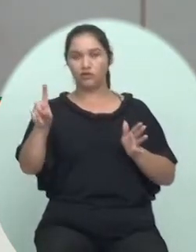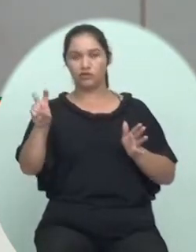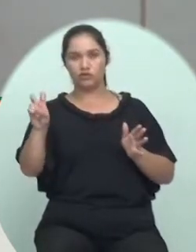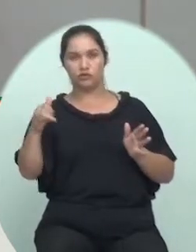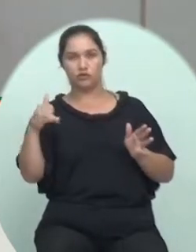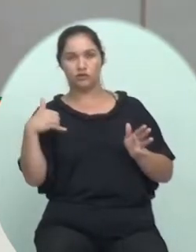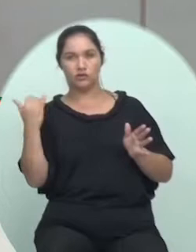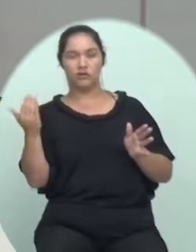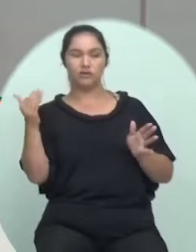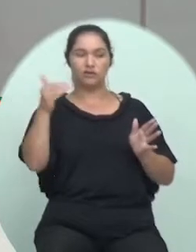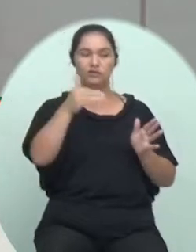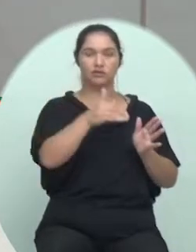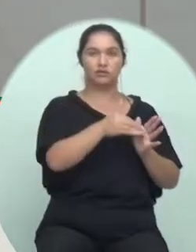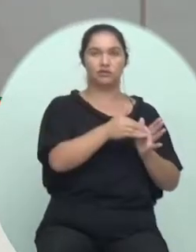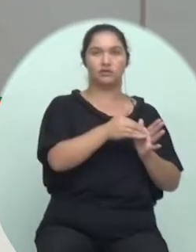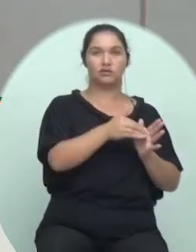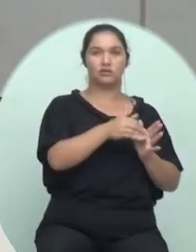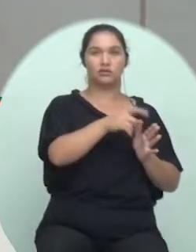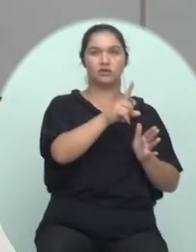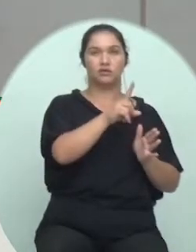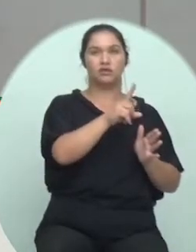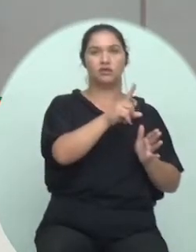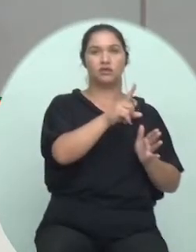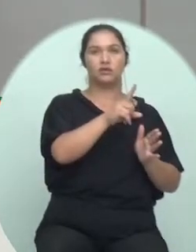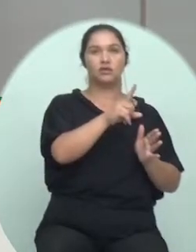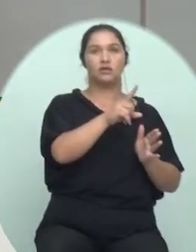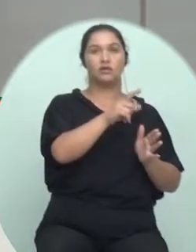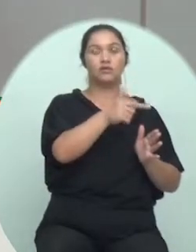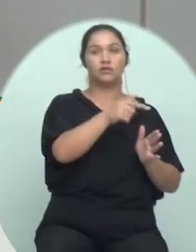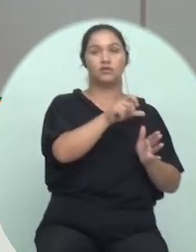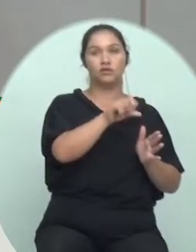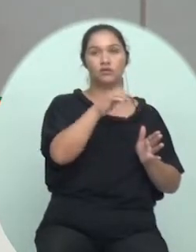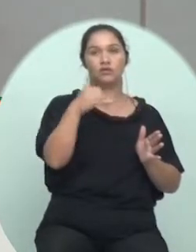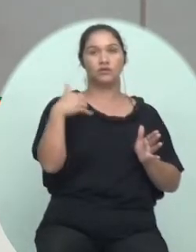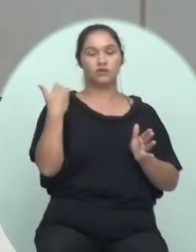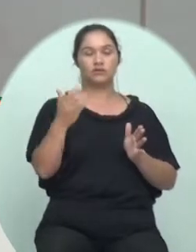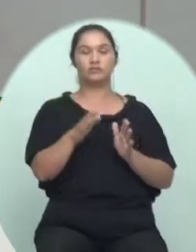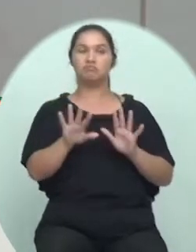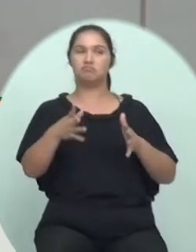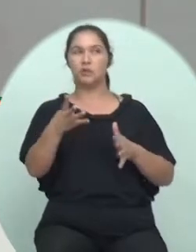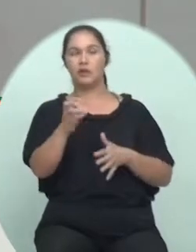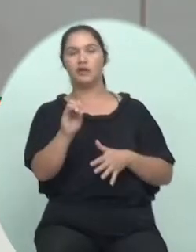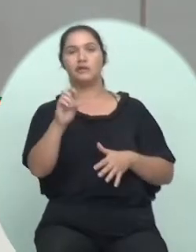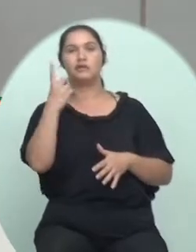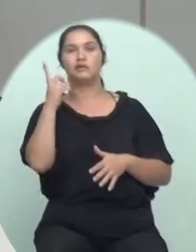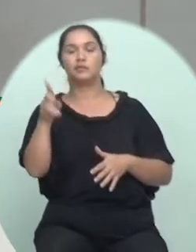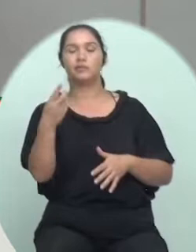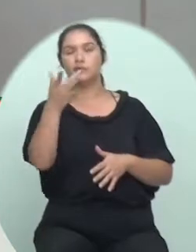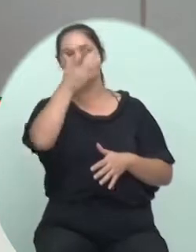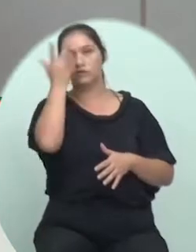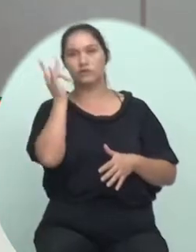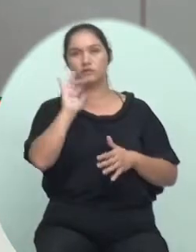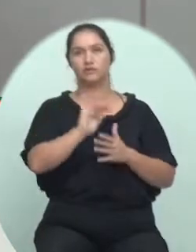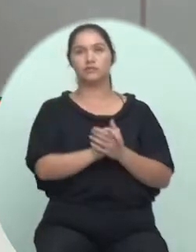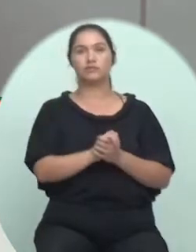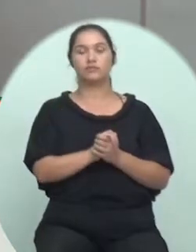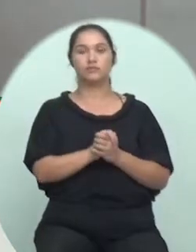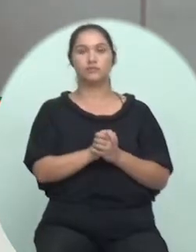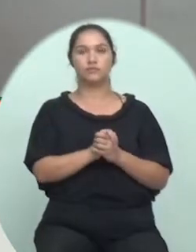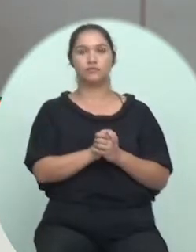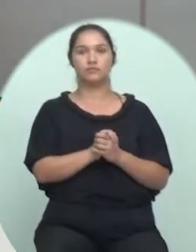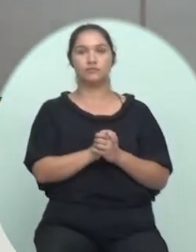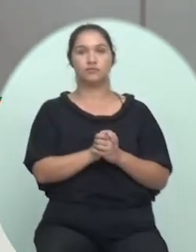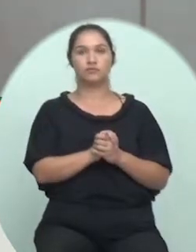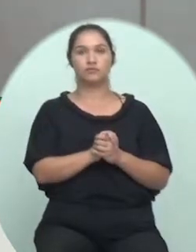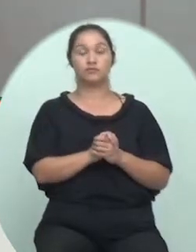jovens, segundo o Estatuto da Juventude. Cerca de 40 mil, 25% da população de Criciúma são jovens.